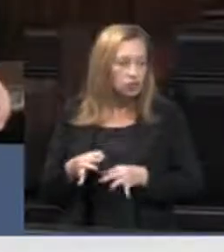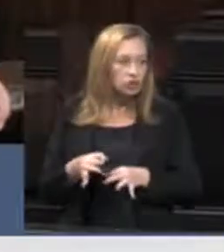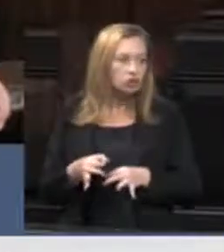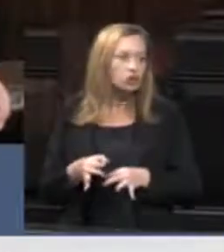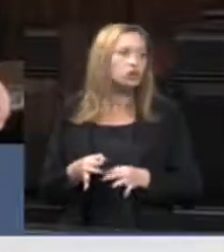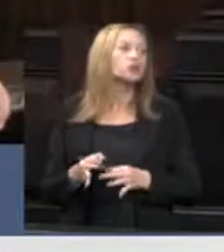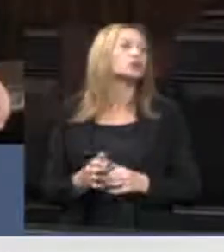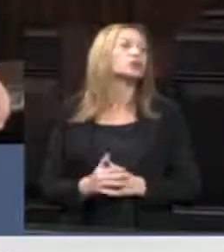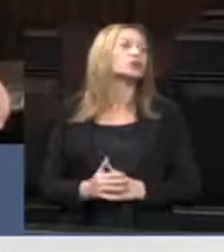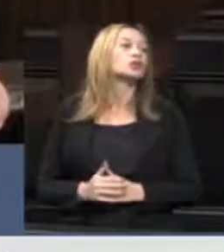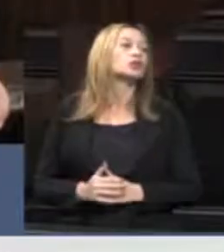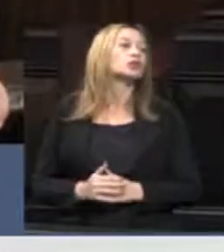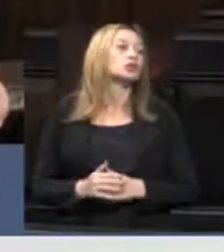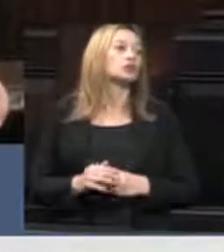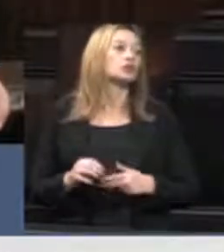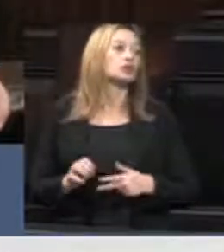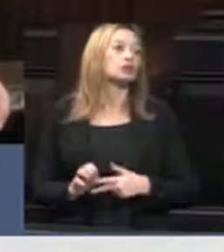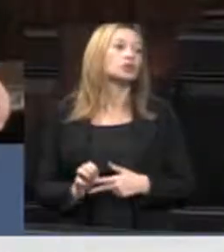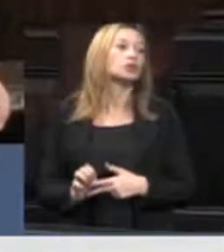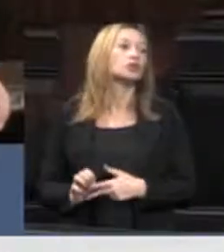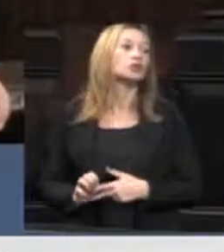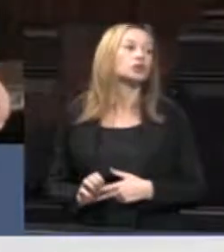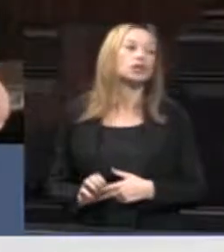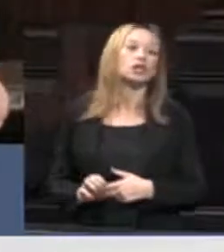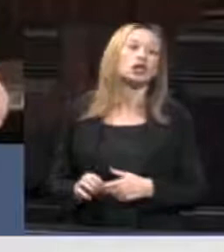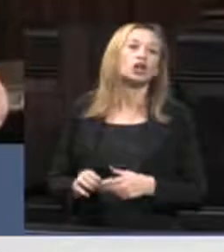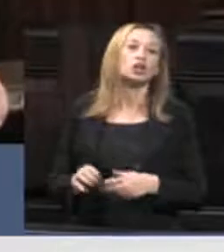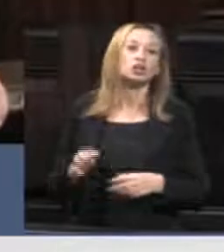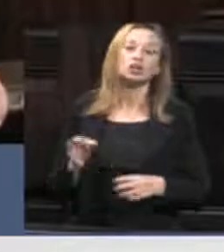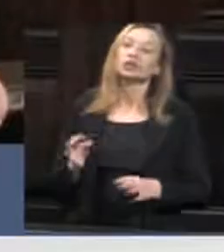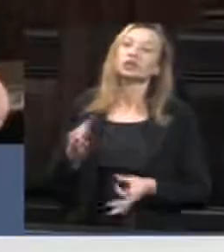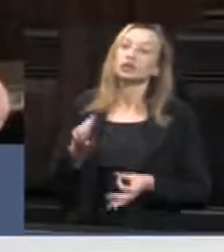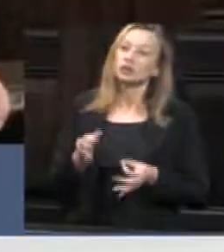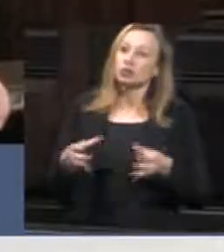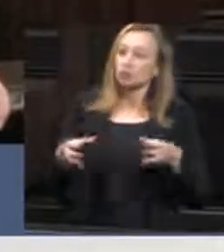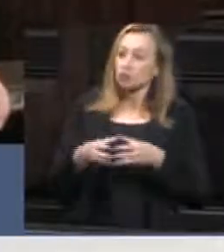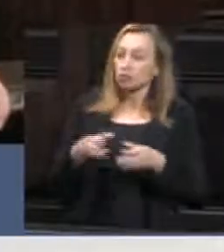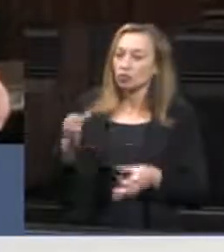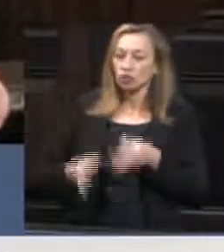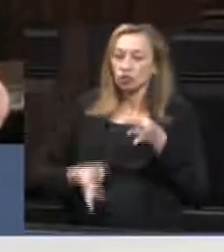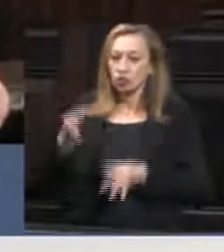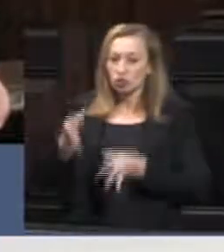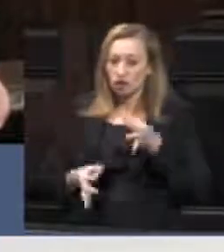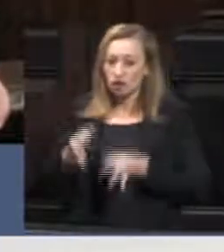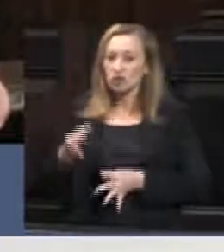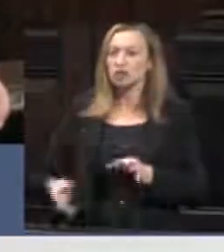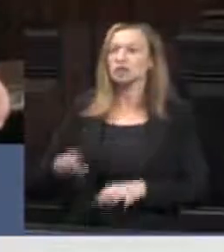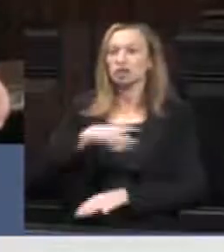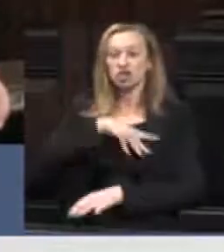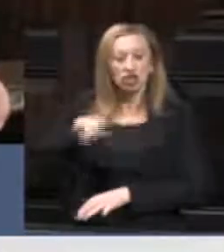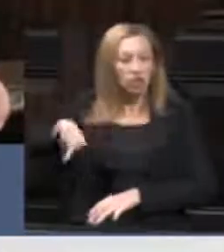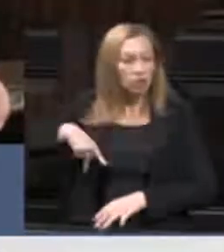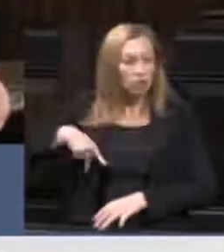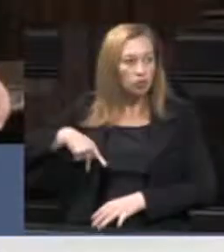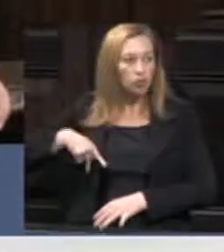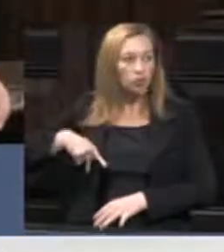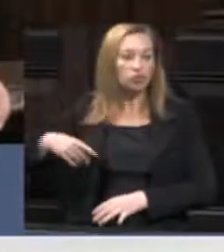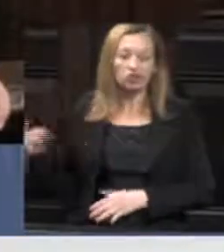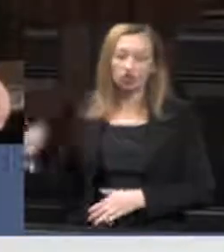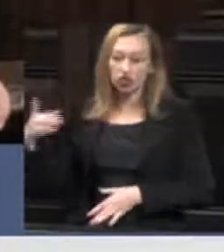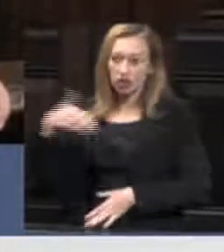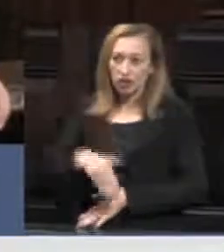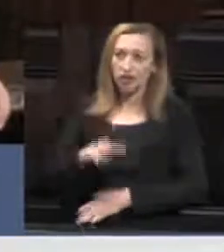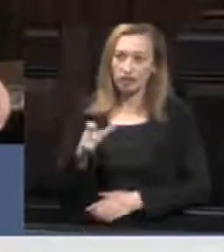Justiça, do Tribunal de Contas, do Ministério Público, chegar aqui à casa